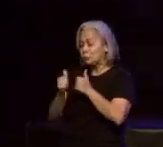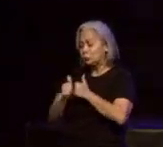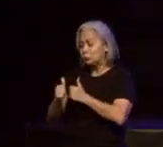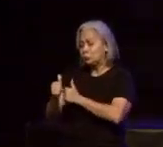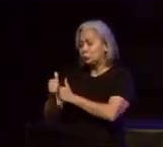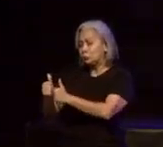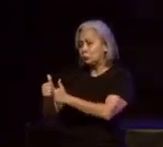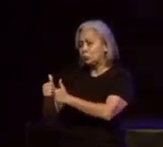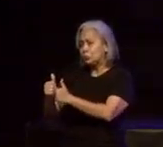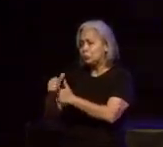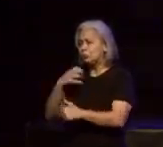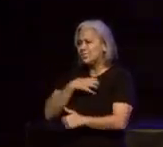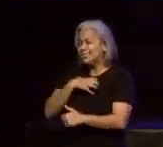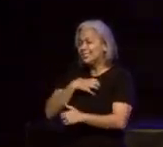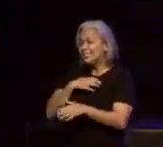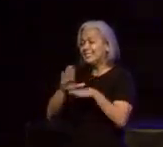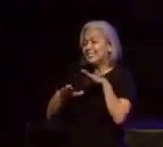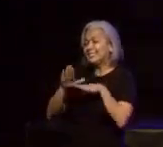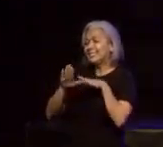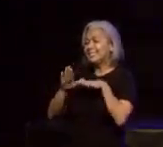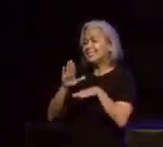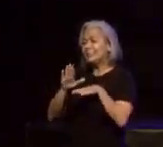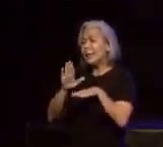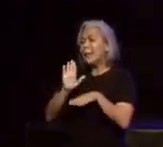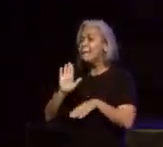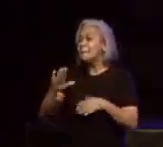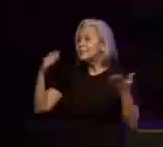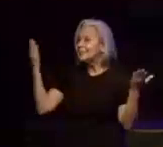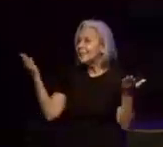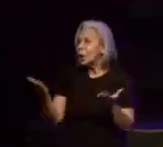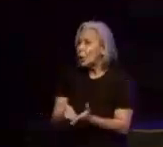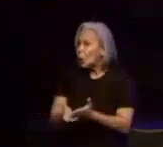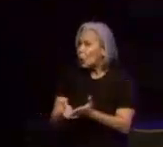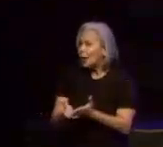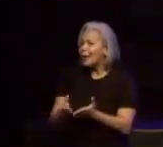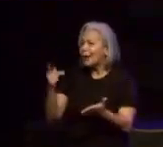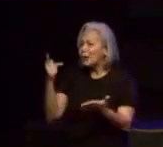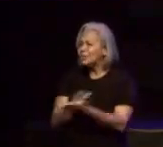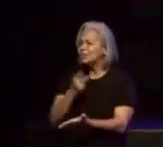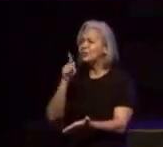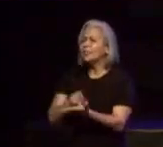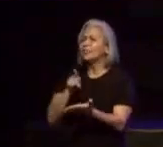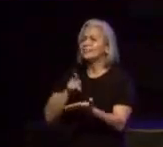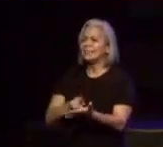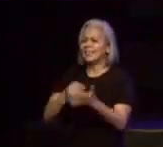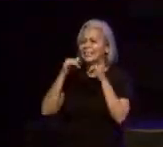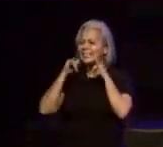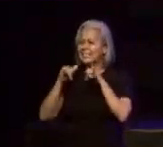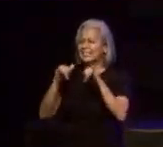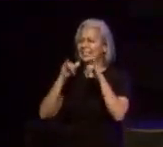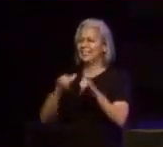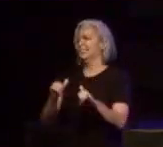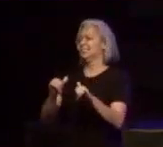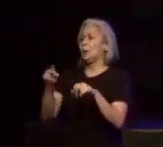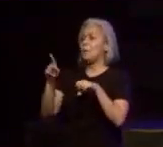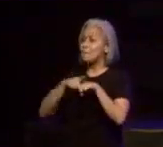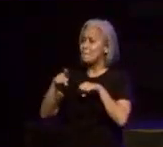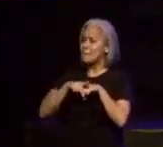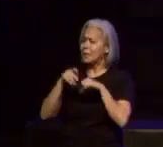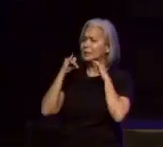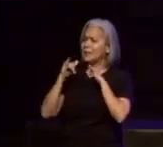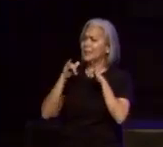relação a isso, mas agora essa frase entra no mundo pela primeira vez. É quem você é, Jesus, o